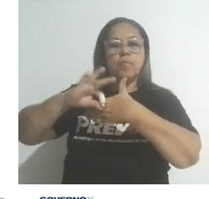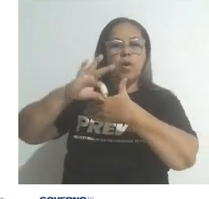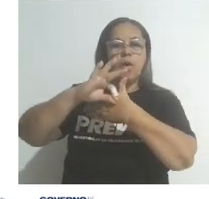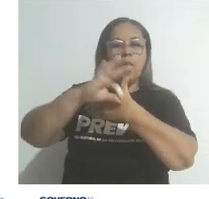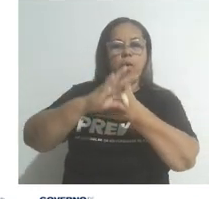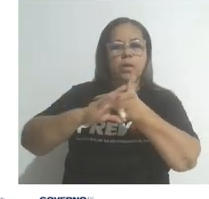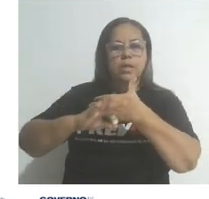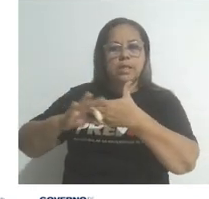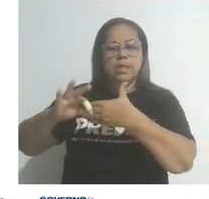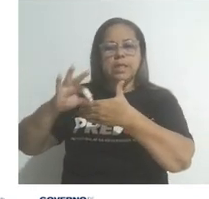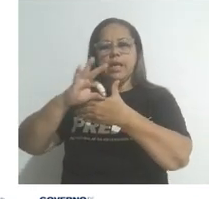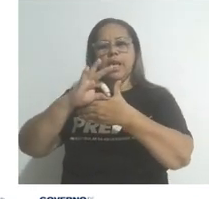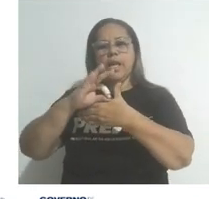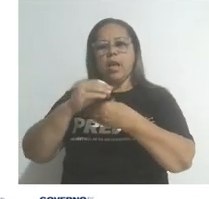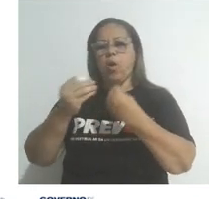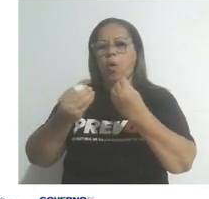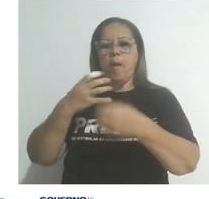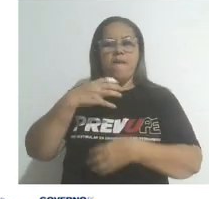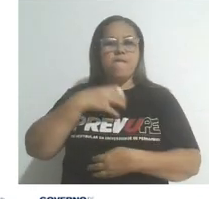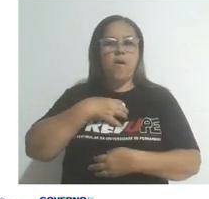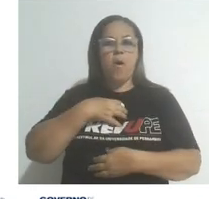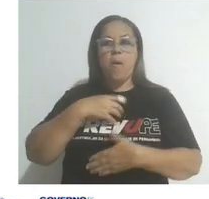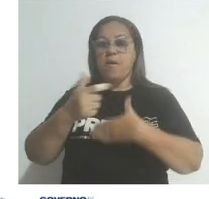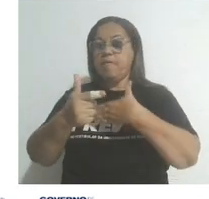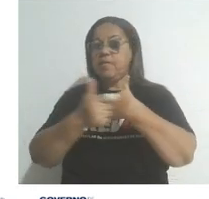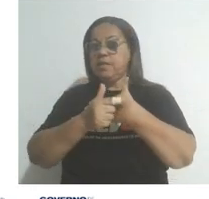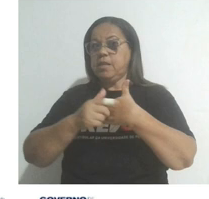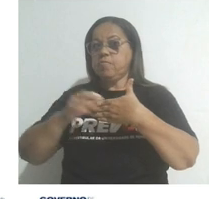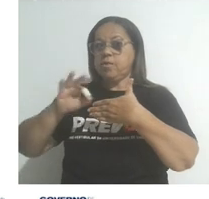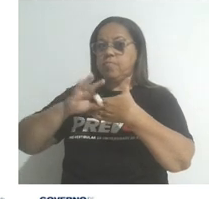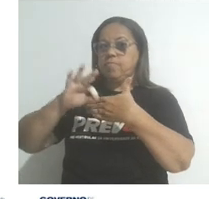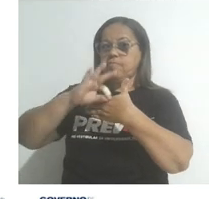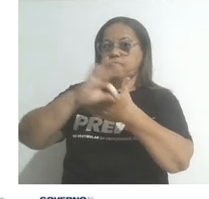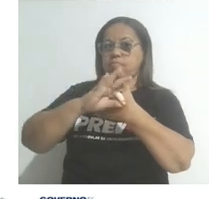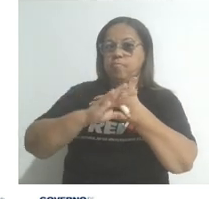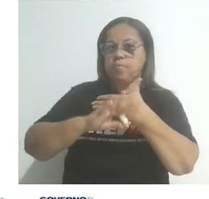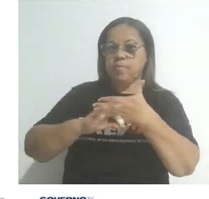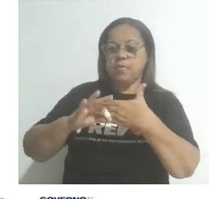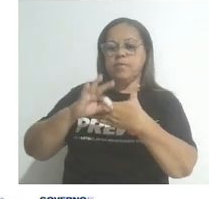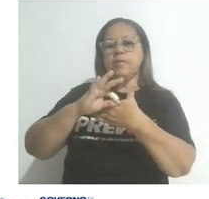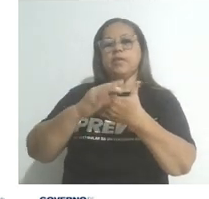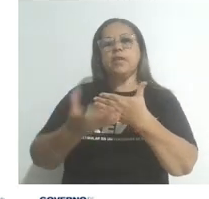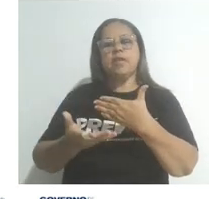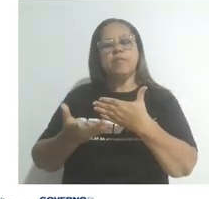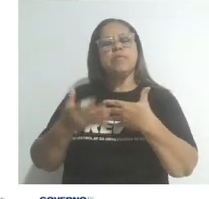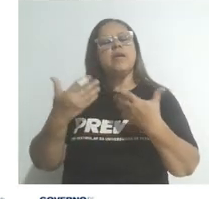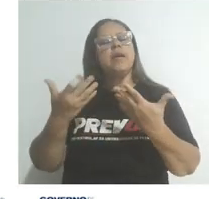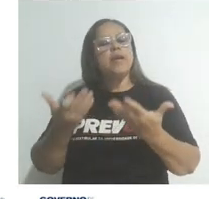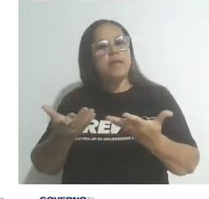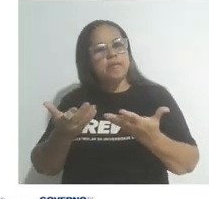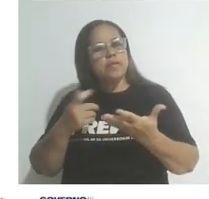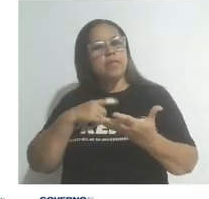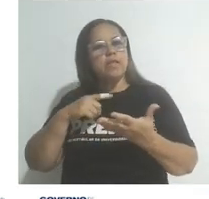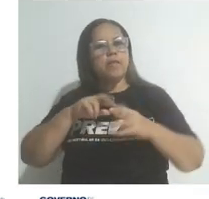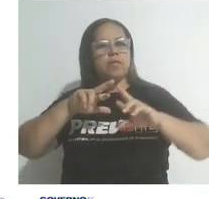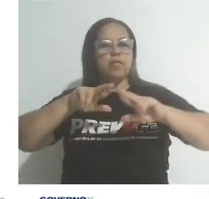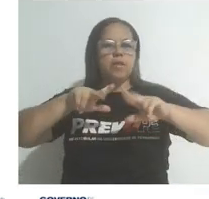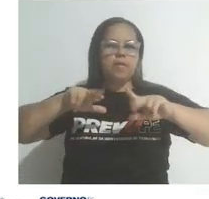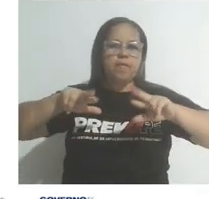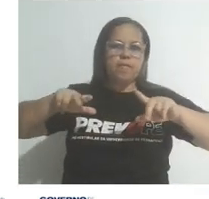qual o formato dessa organela, né? Qual a função dessa organela, e mais ou menos disso daí você vai ter